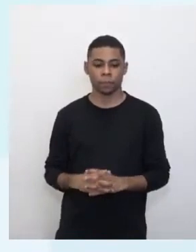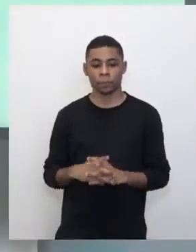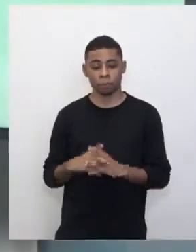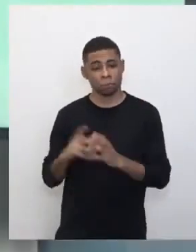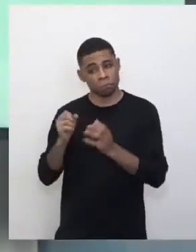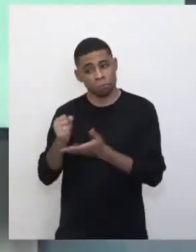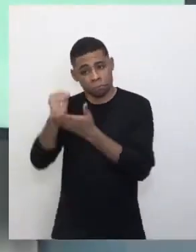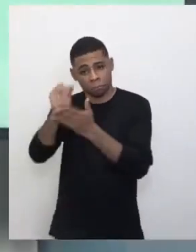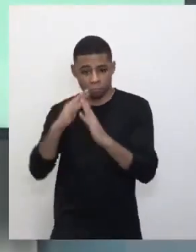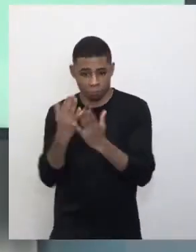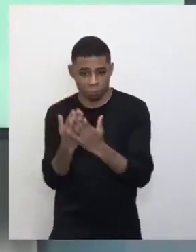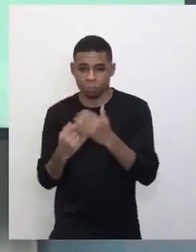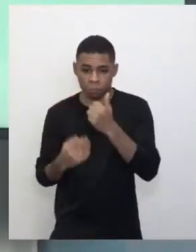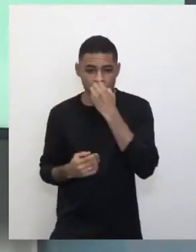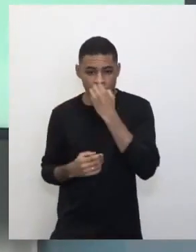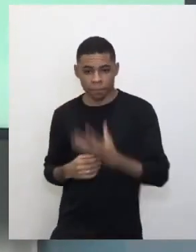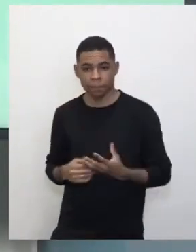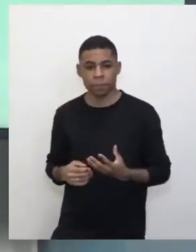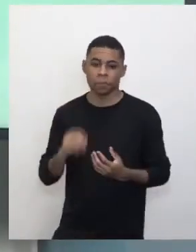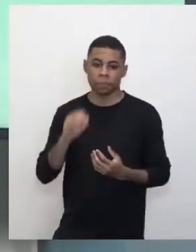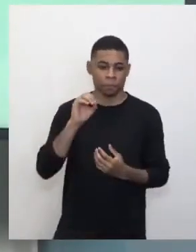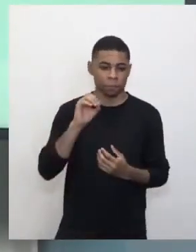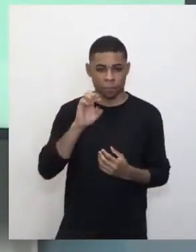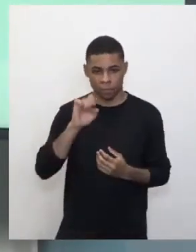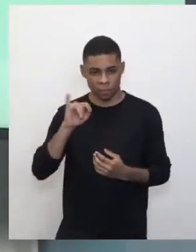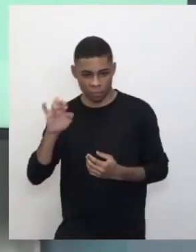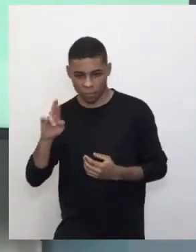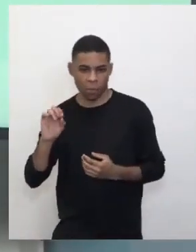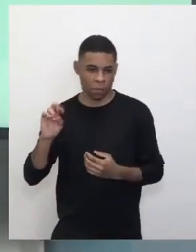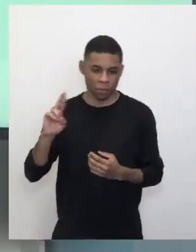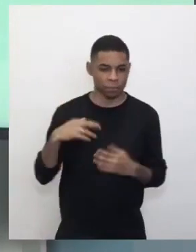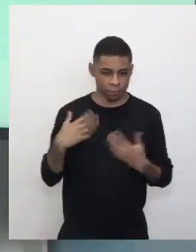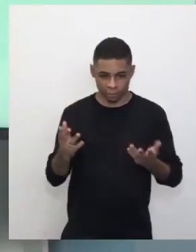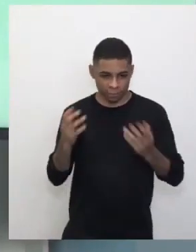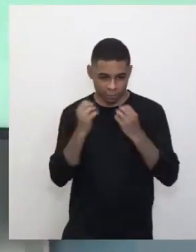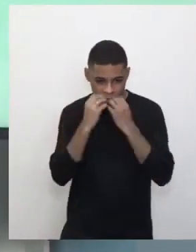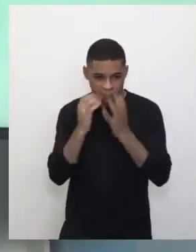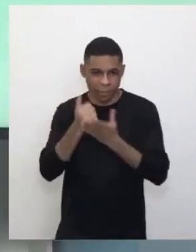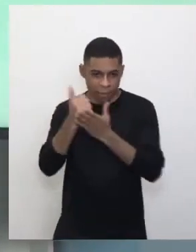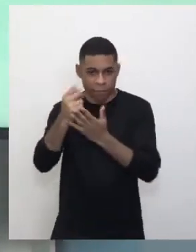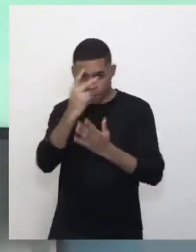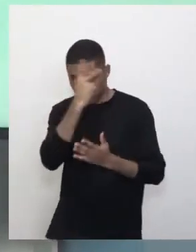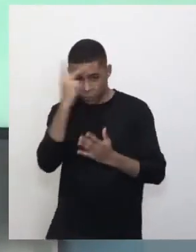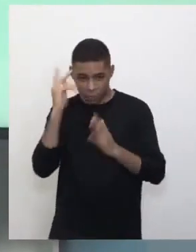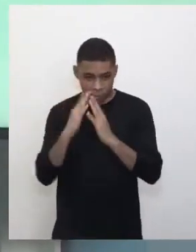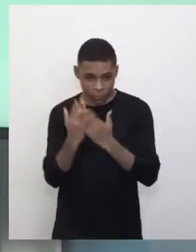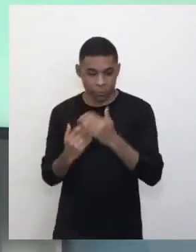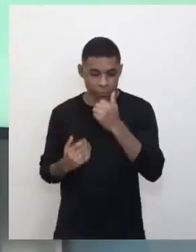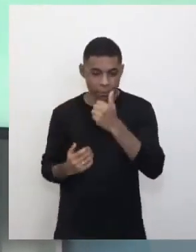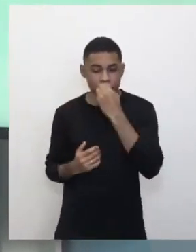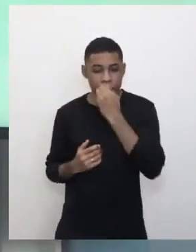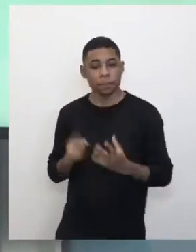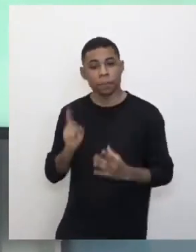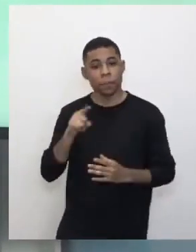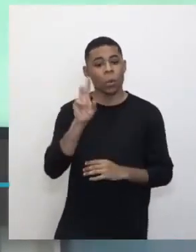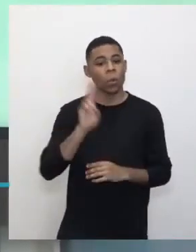deixá-lo lá na escola. Então, a Kate ou o Paul vão lá levar alguém para a escola, certo? Então, esse é o uso aí do either